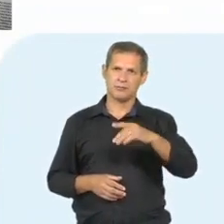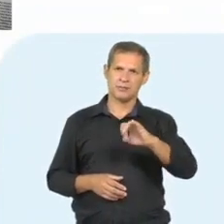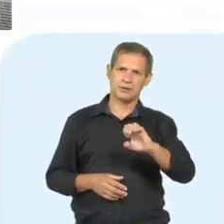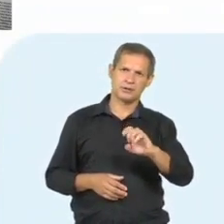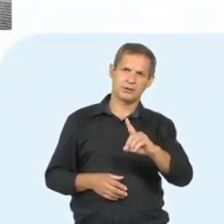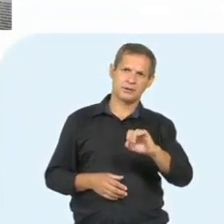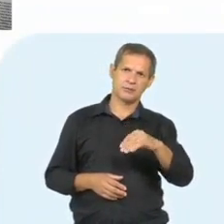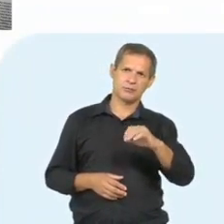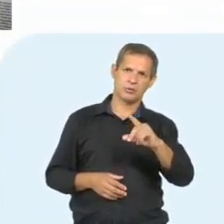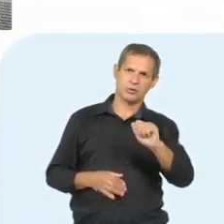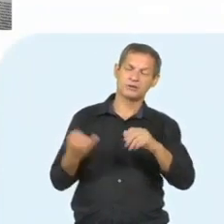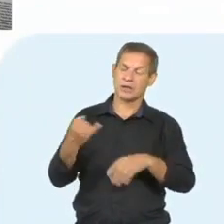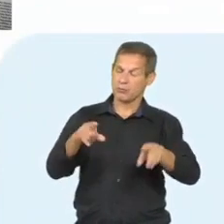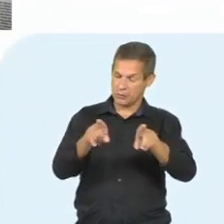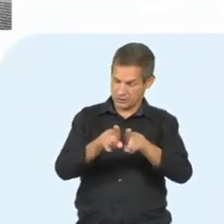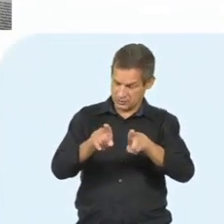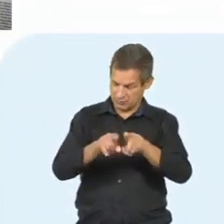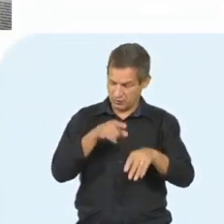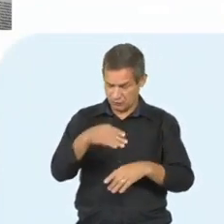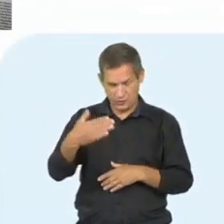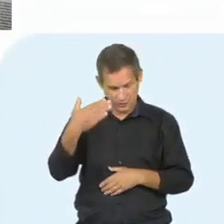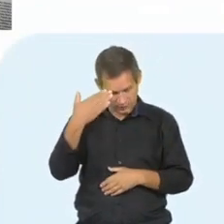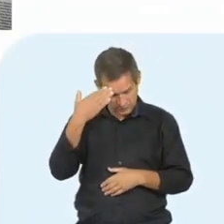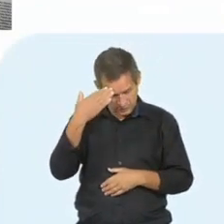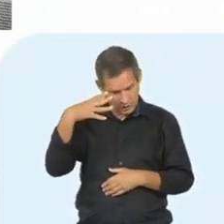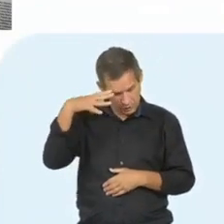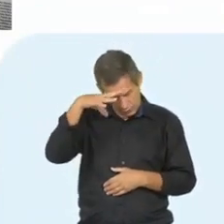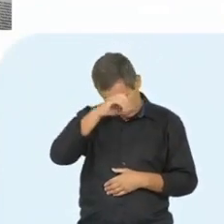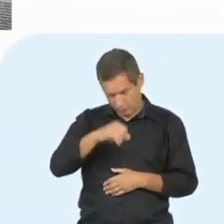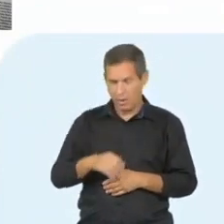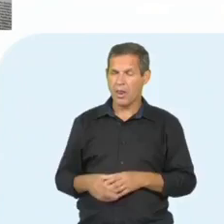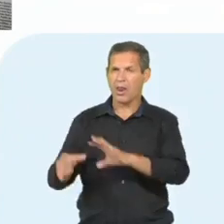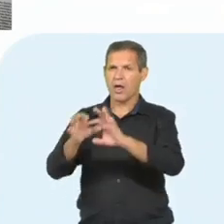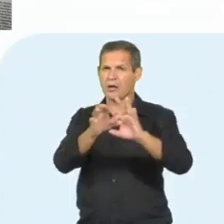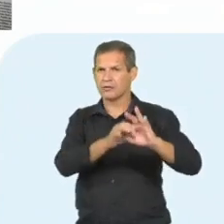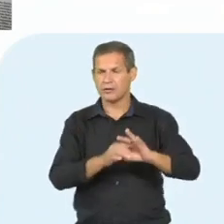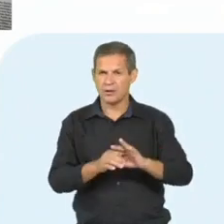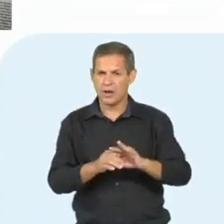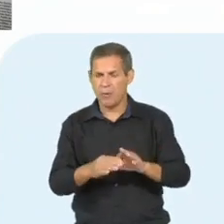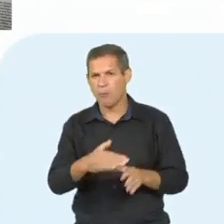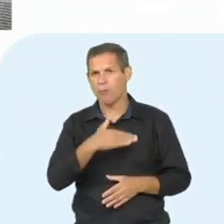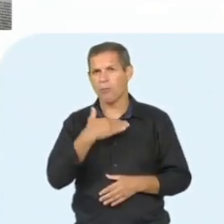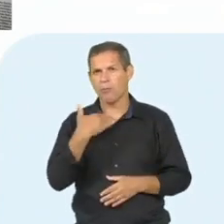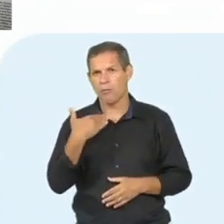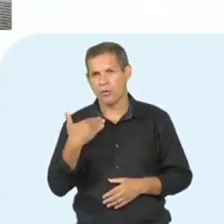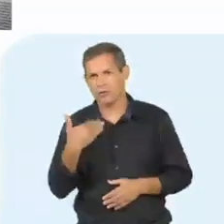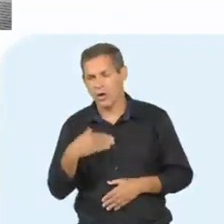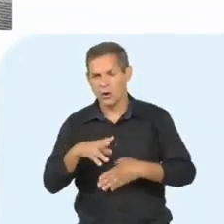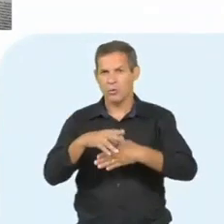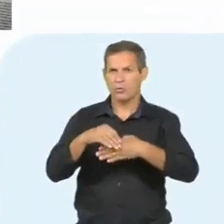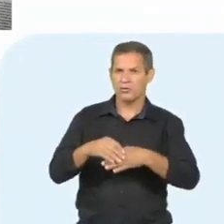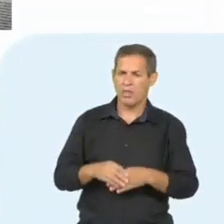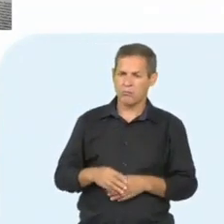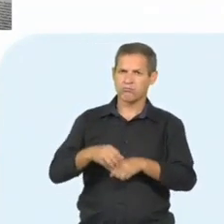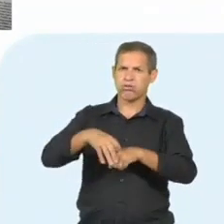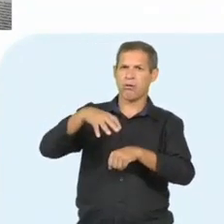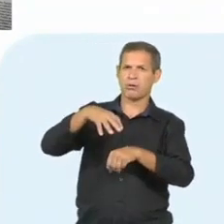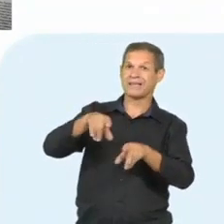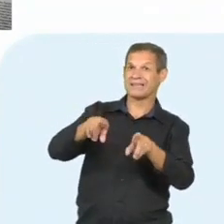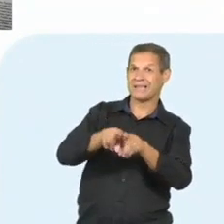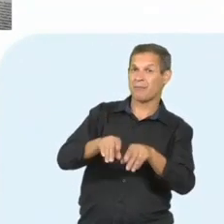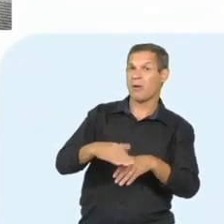epidemiológica, que é muito interessante também você compreender as relações entre a mortalidade por doenças infecciosas